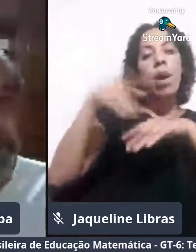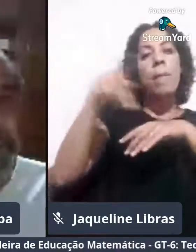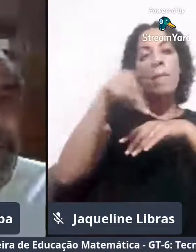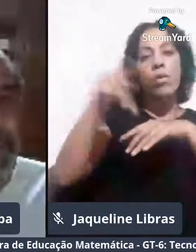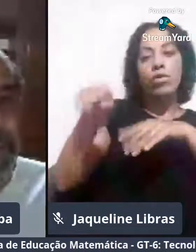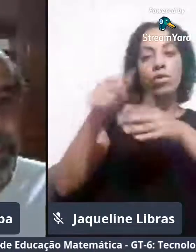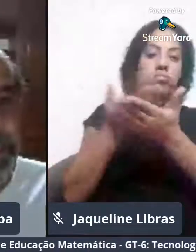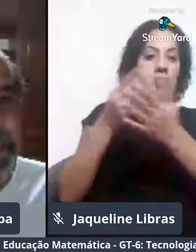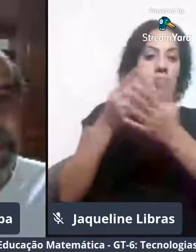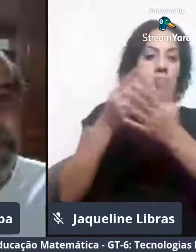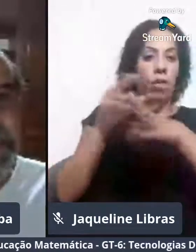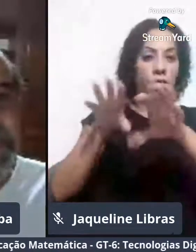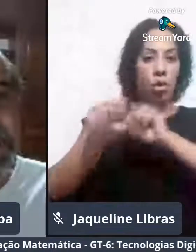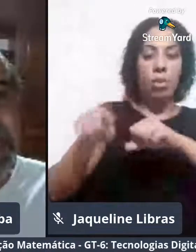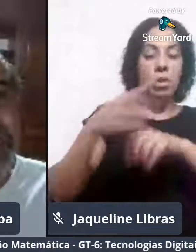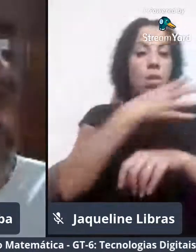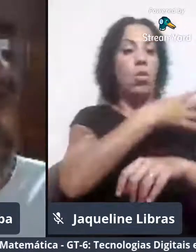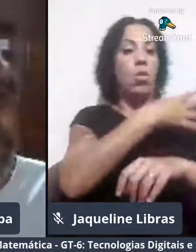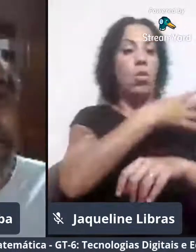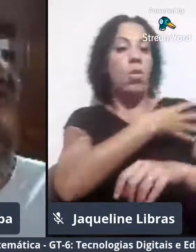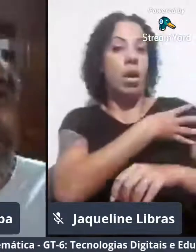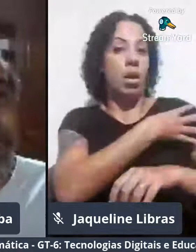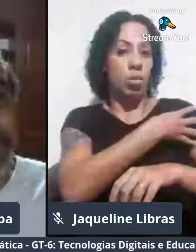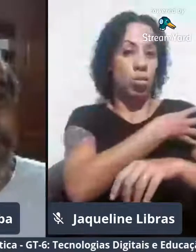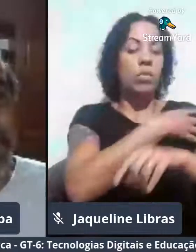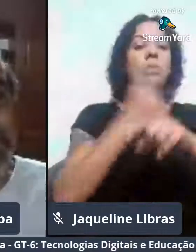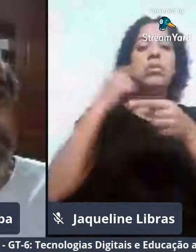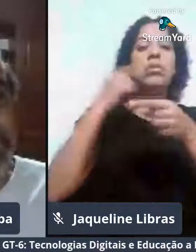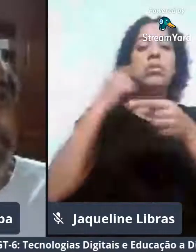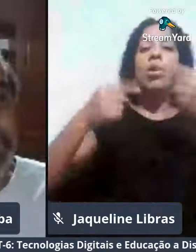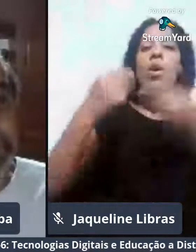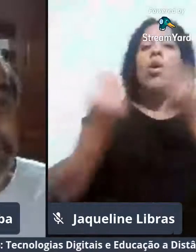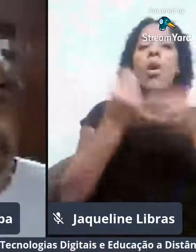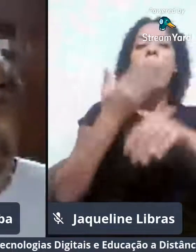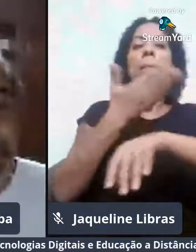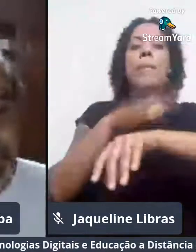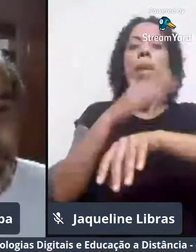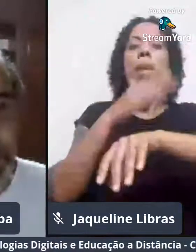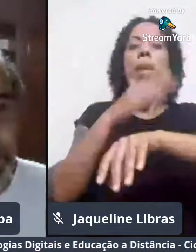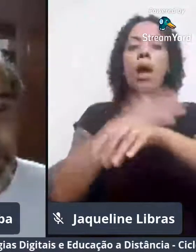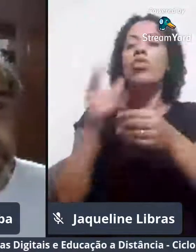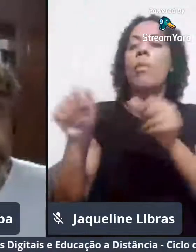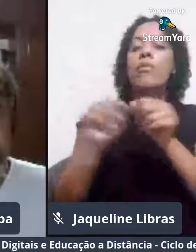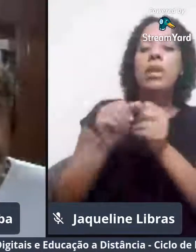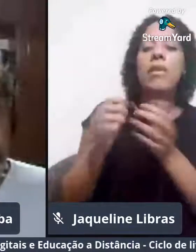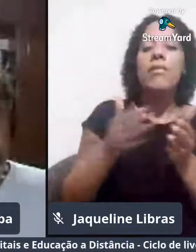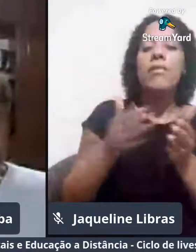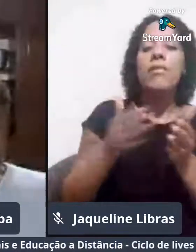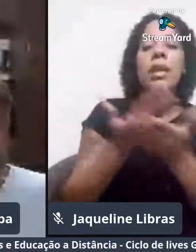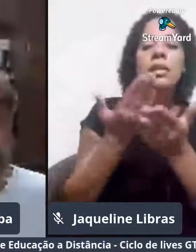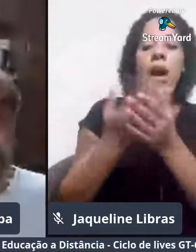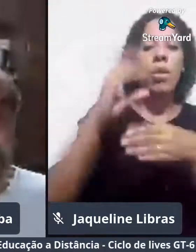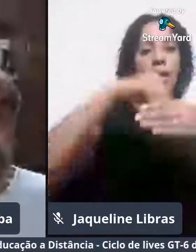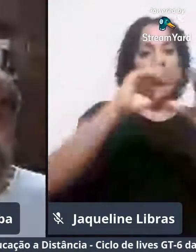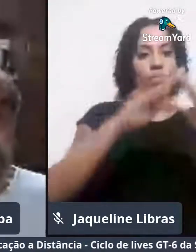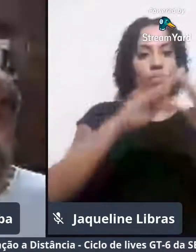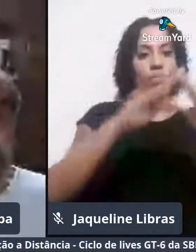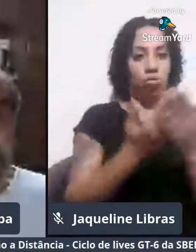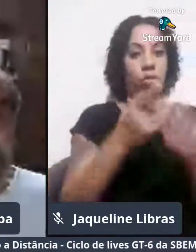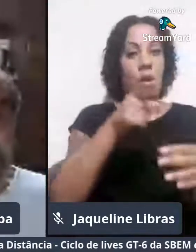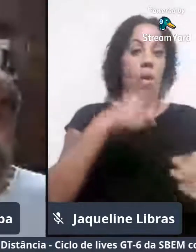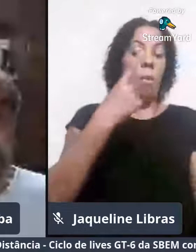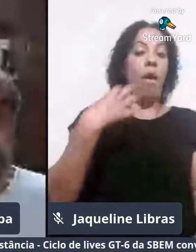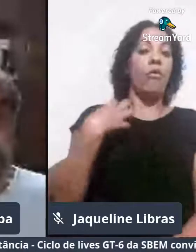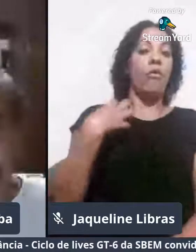formação do quarto ano, né, a sua prática, a maneira como ele conduziu a sua aula na escola. Então, essa é uma maneira